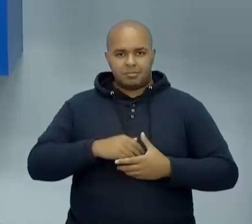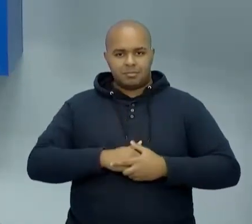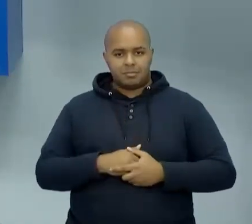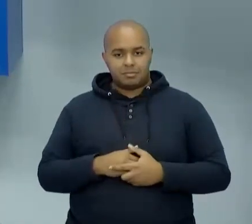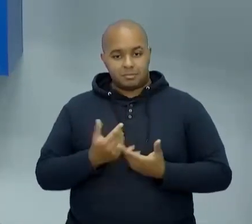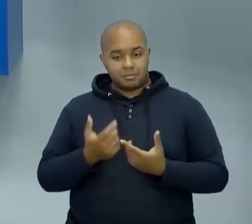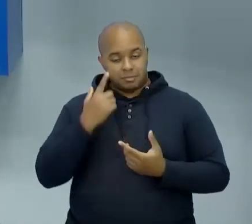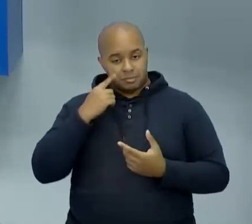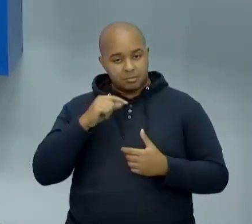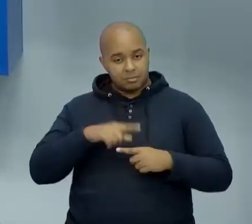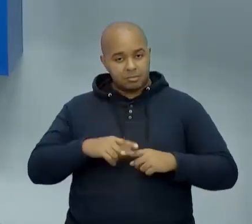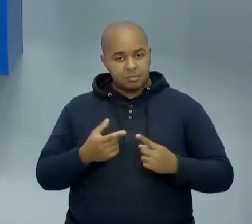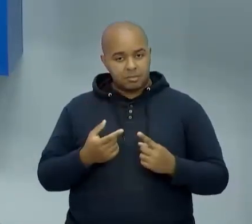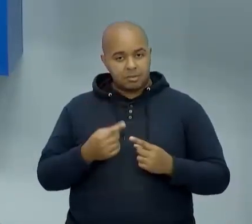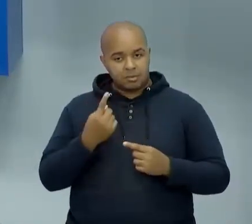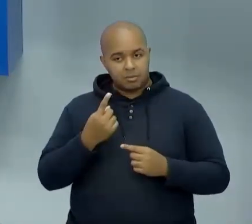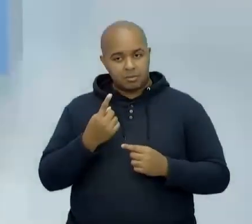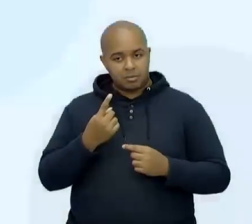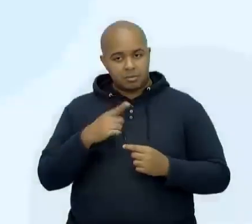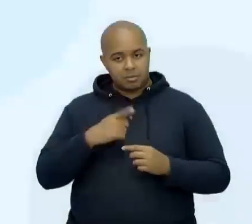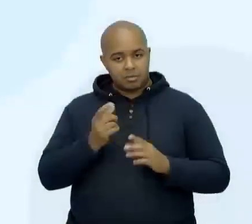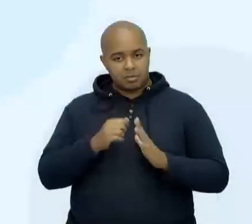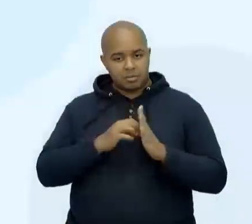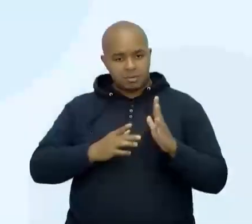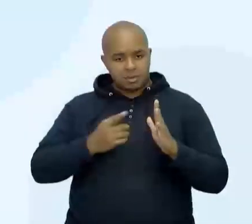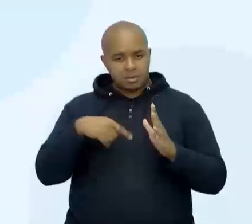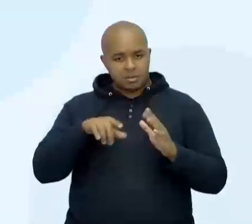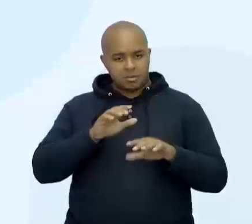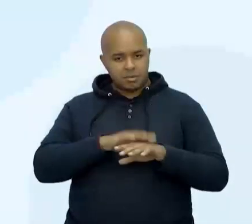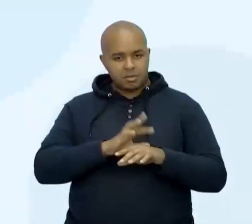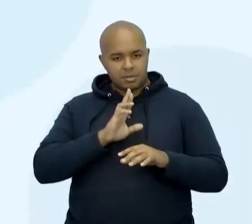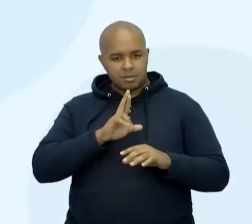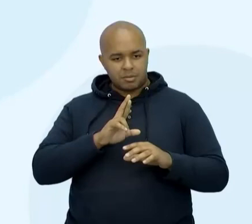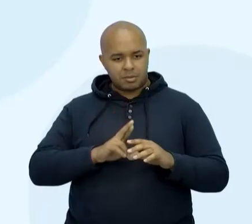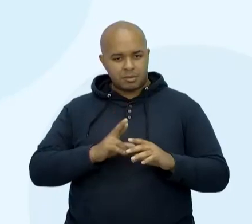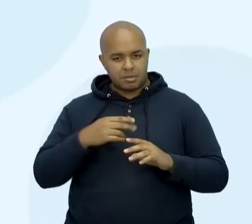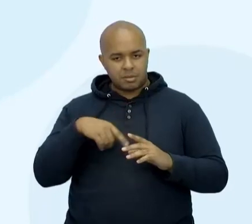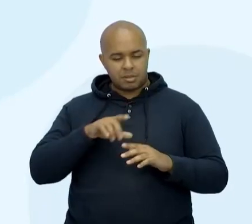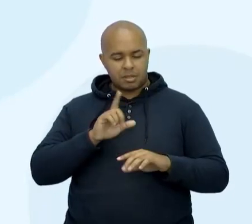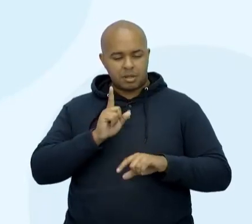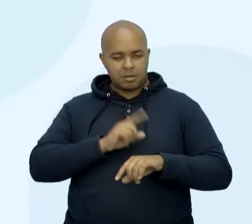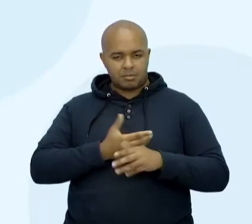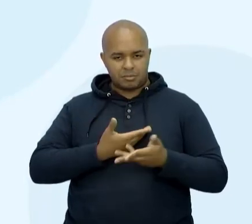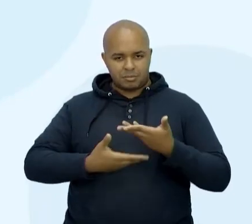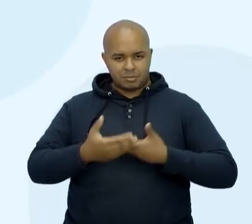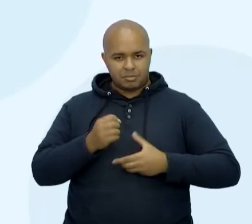E aí eu vou deixar uma atividade para a gente responder no nosso momento de